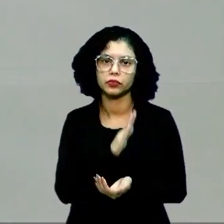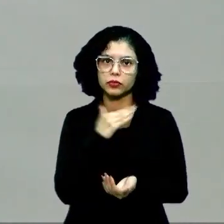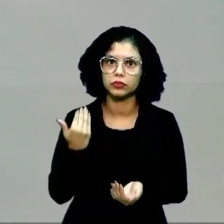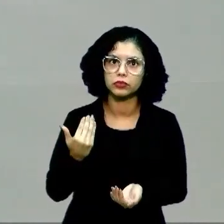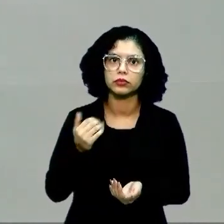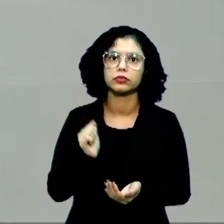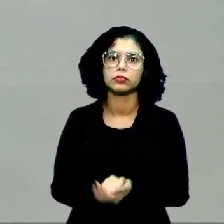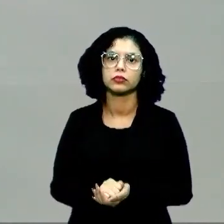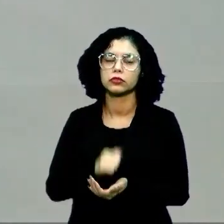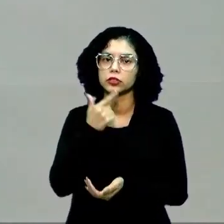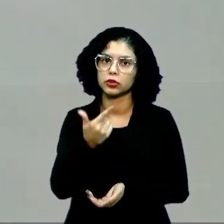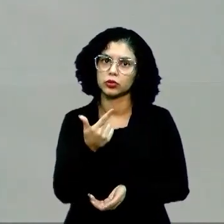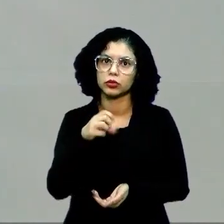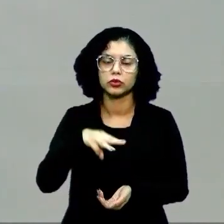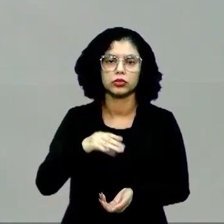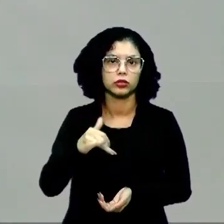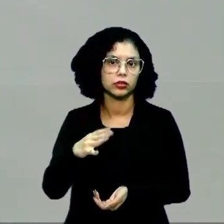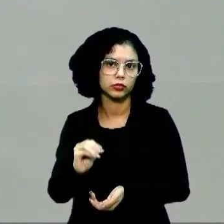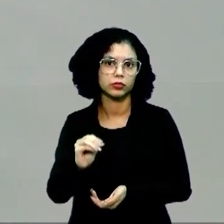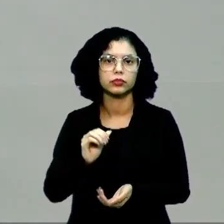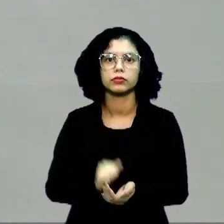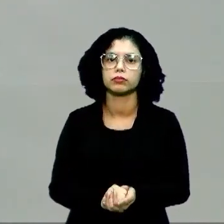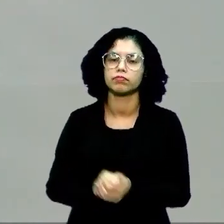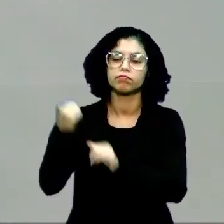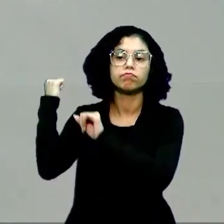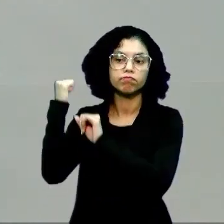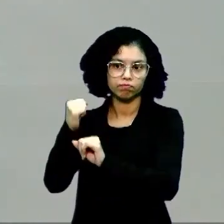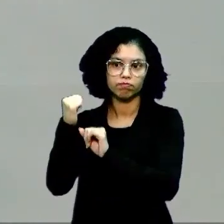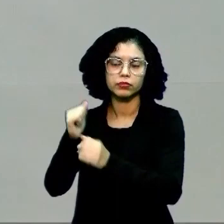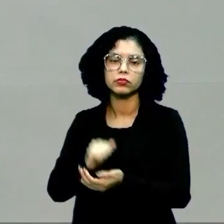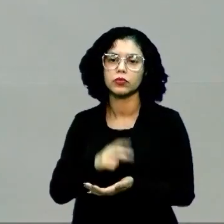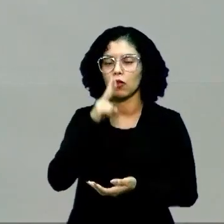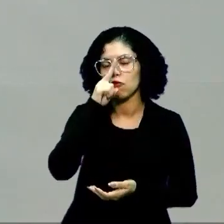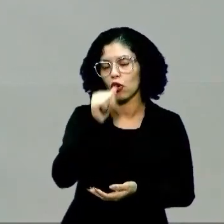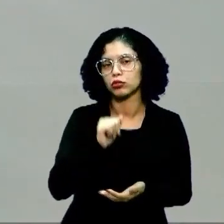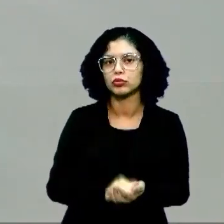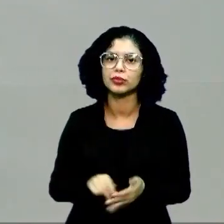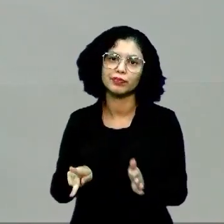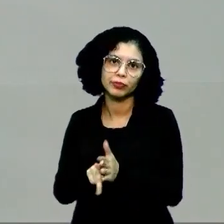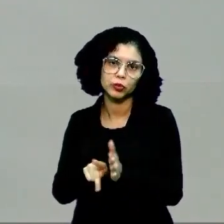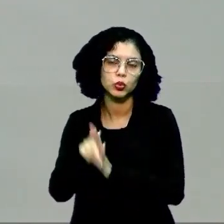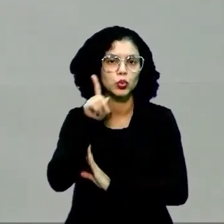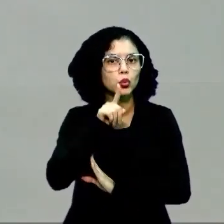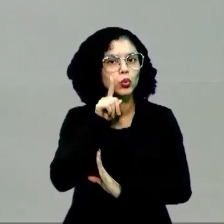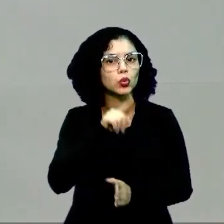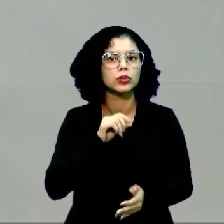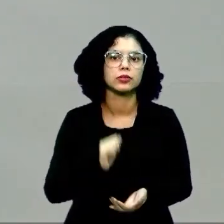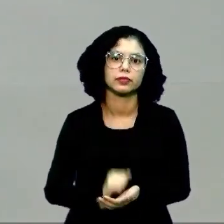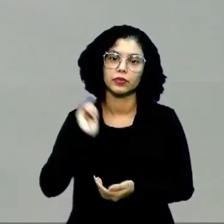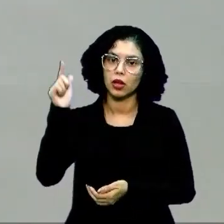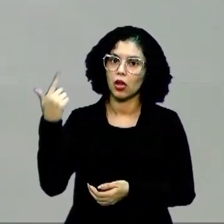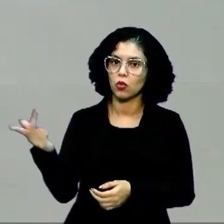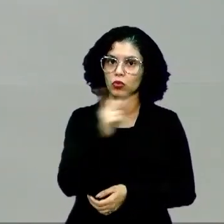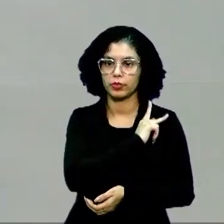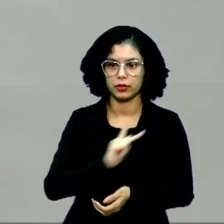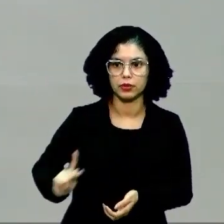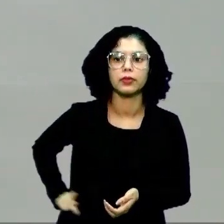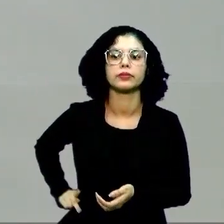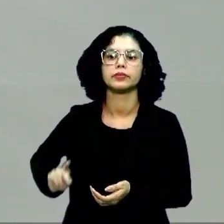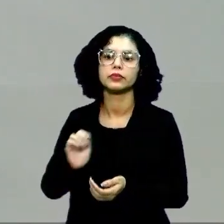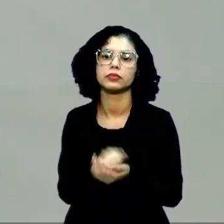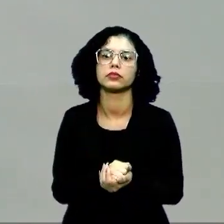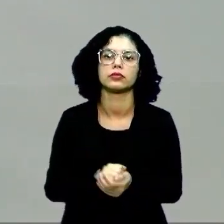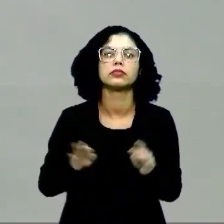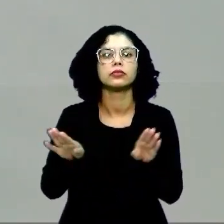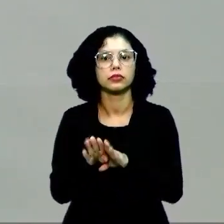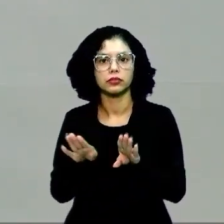dia 2 de maio, depois de uma caçada forte dos Estados Unidos, e na época já tinha outro presidente, que